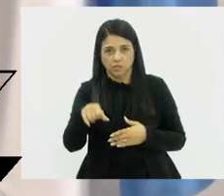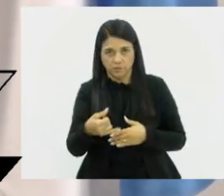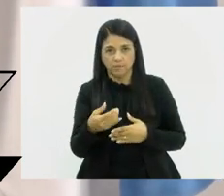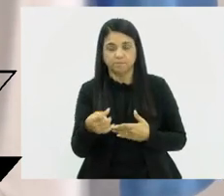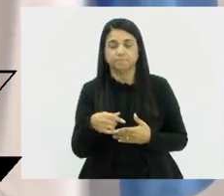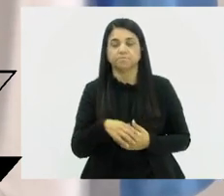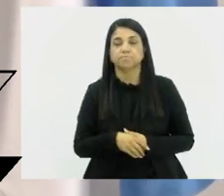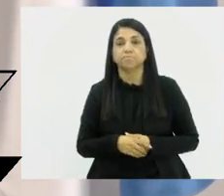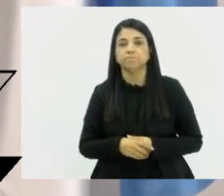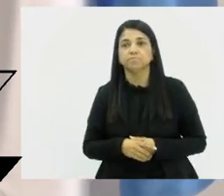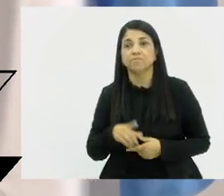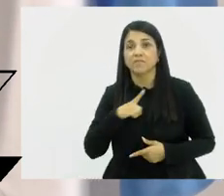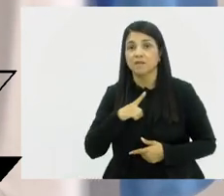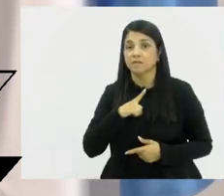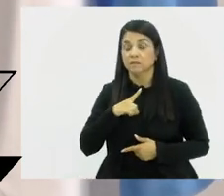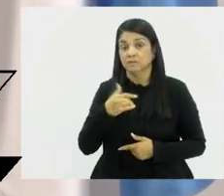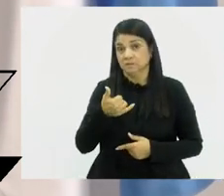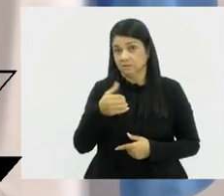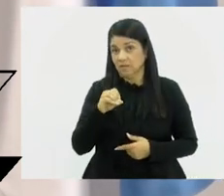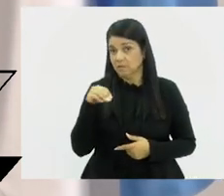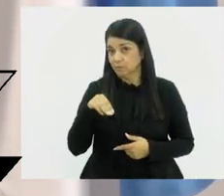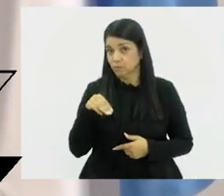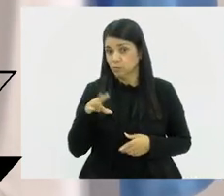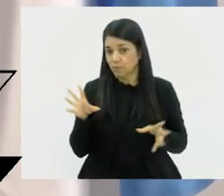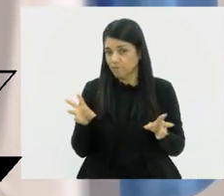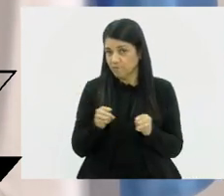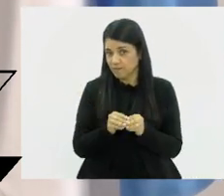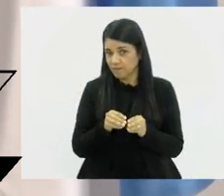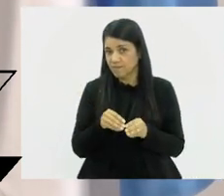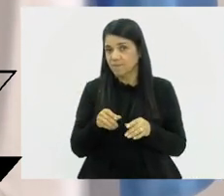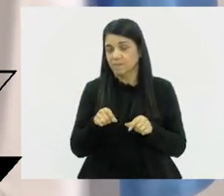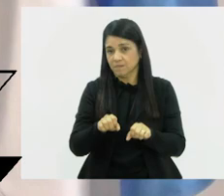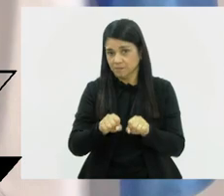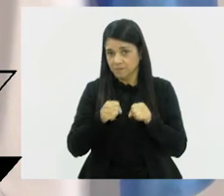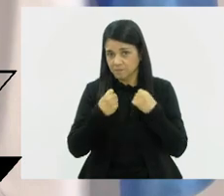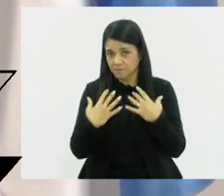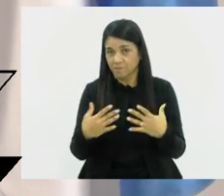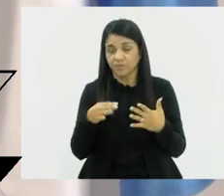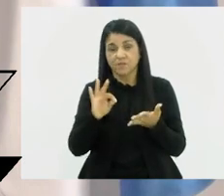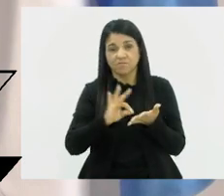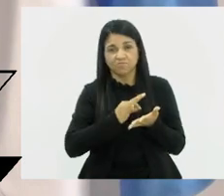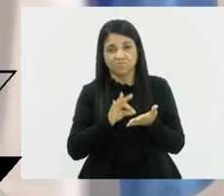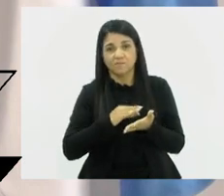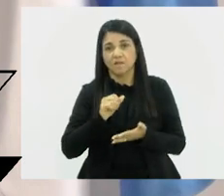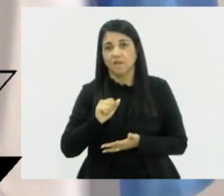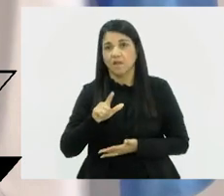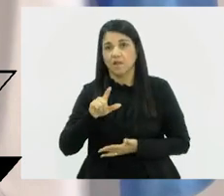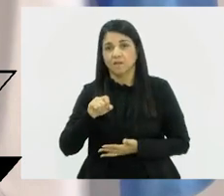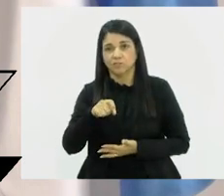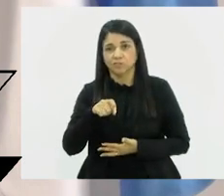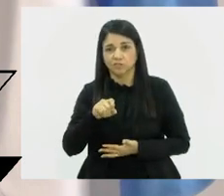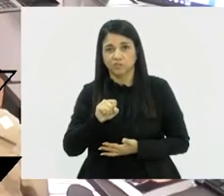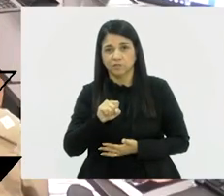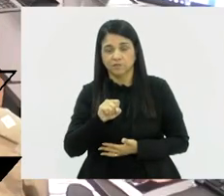tem mais 10 minutos, mas eu tenho alguns inscritos aqui. Doutor Alexandre Guerra Azevedo, está aí?